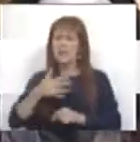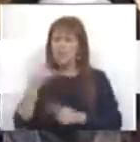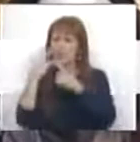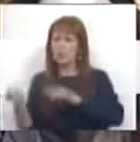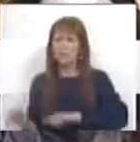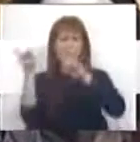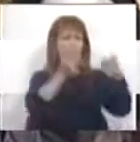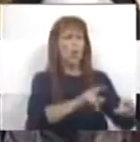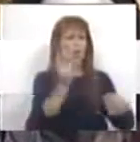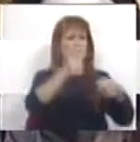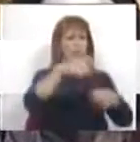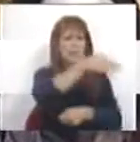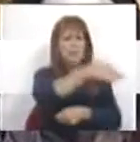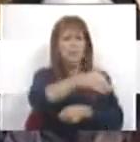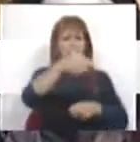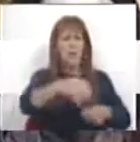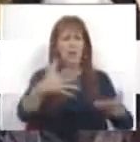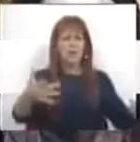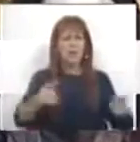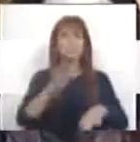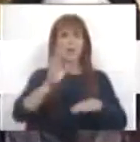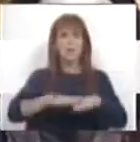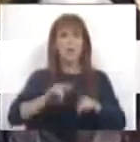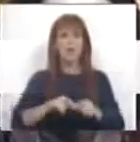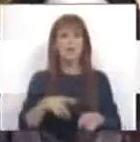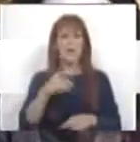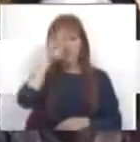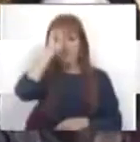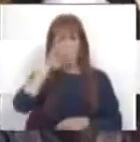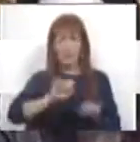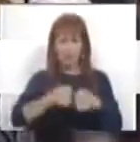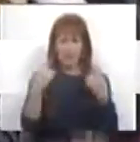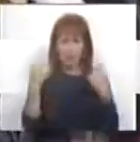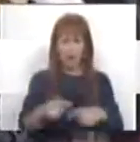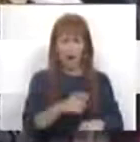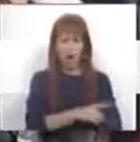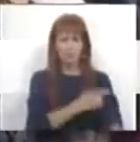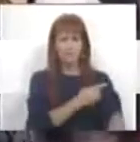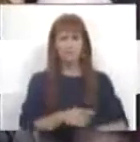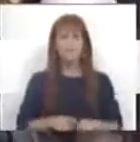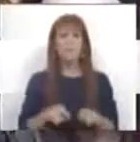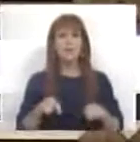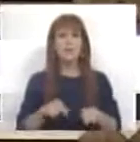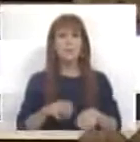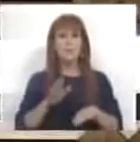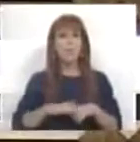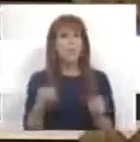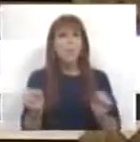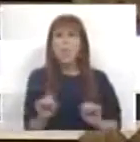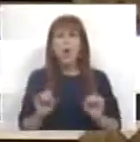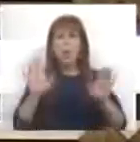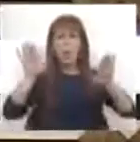pública ou para uma parceria pública ou privada, graças à fidelidade ao Partido e que, portanto, não